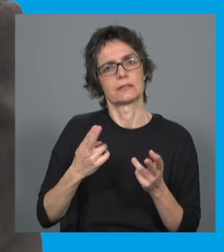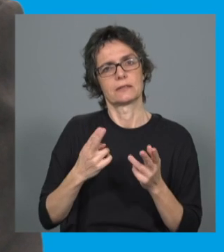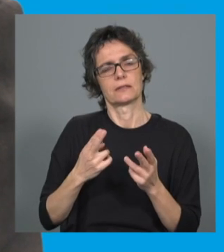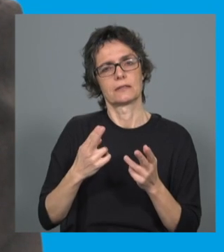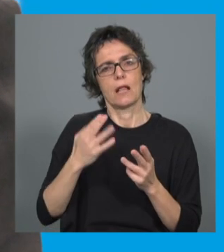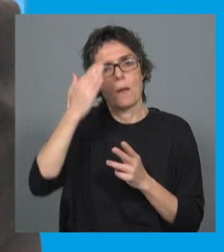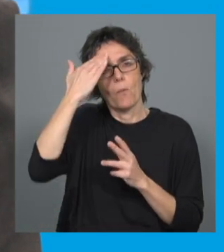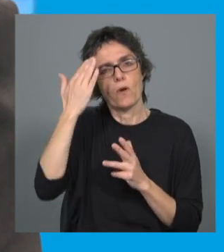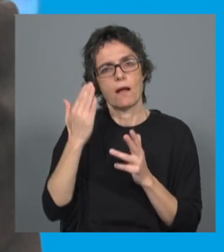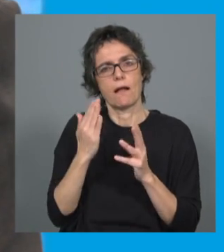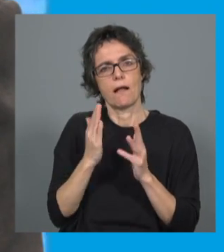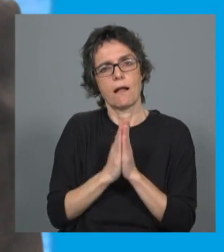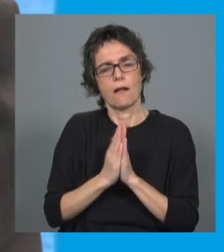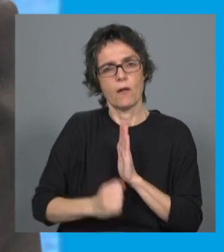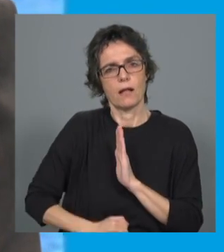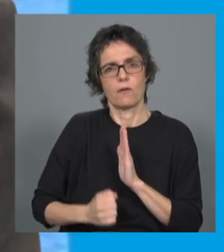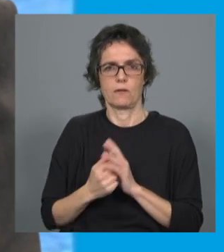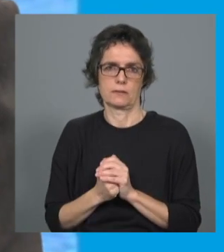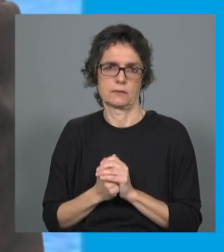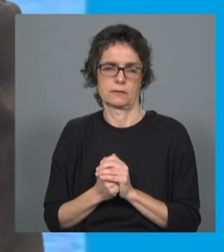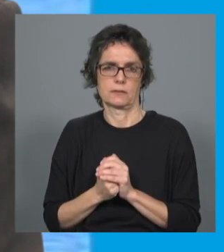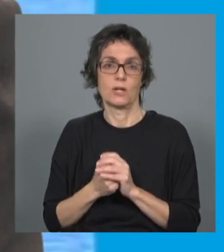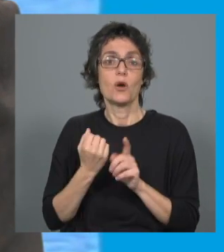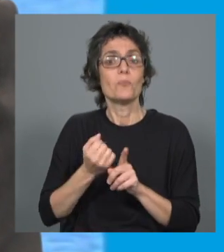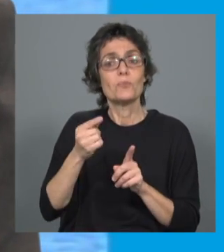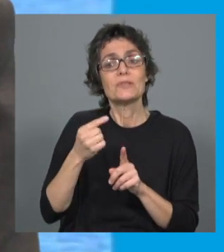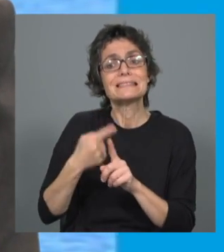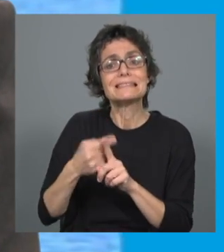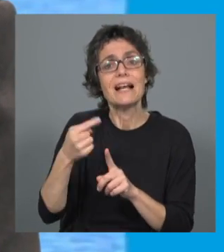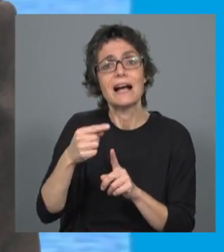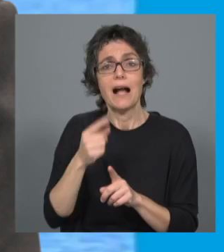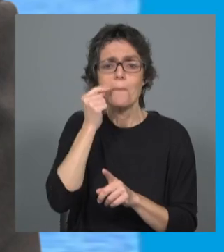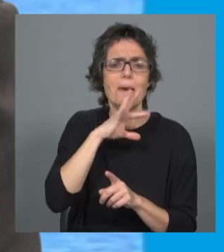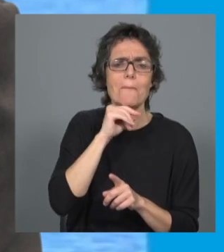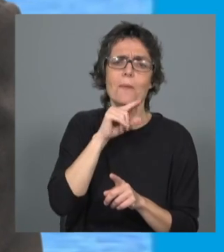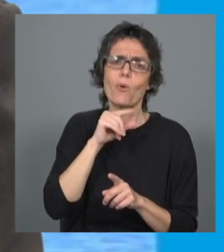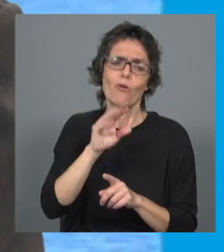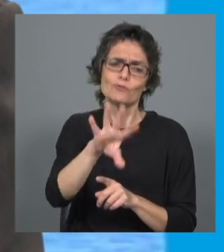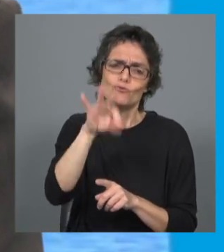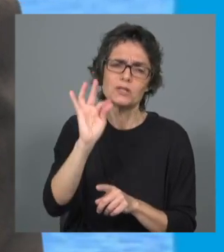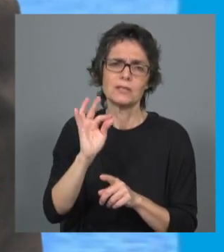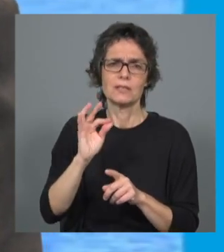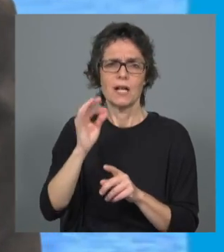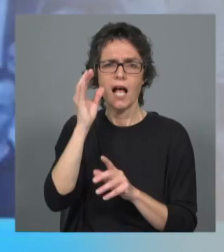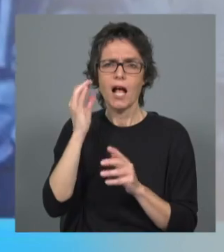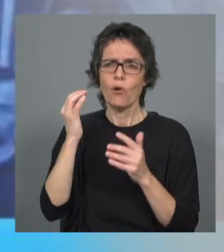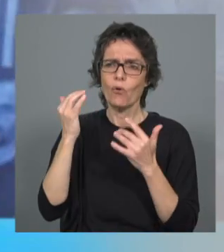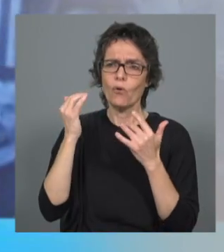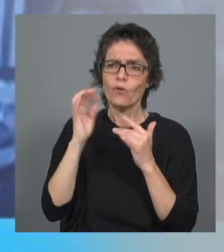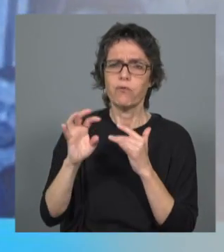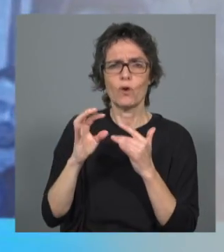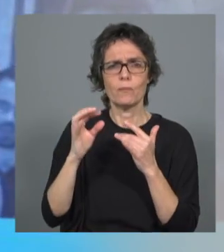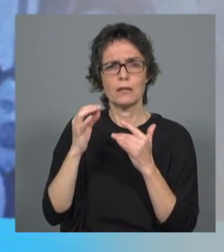clara, porque ela tem valores e, portanto, acreditamos que os pais possam fazer essa escolha consciente. É uma oportunidade da própria disciplina também